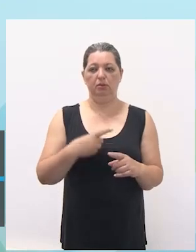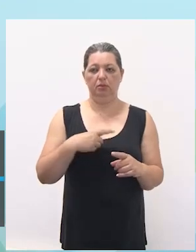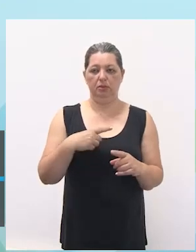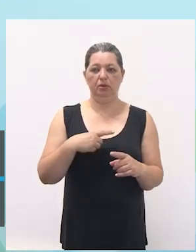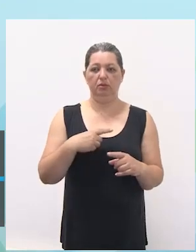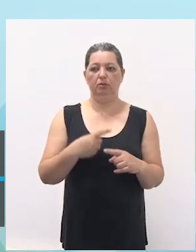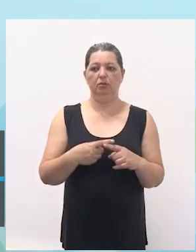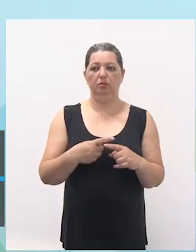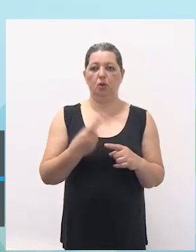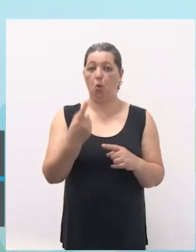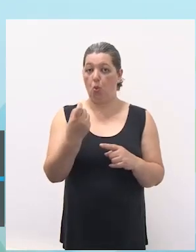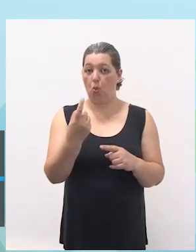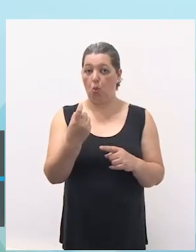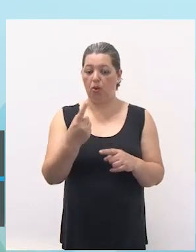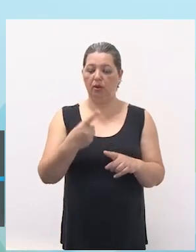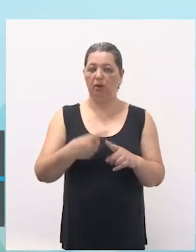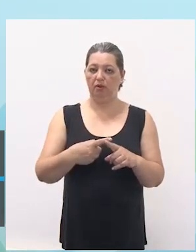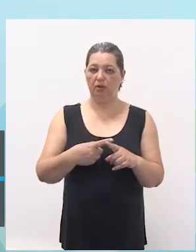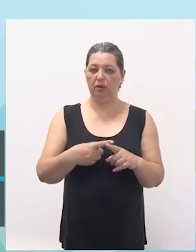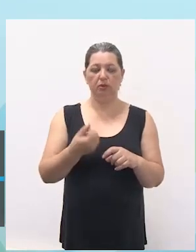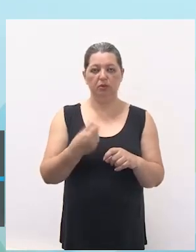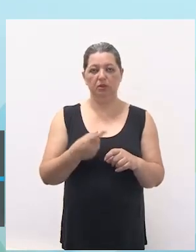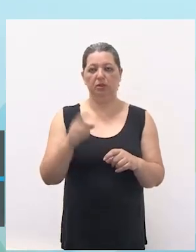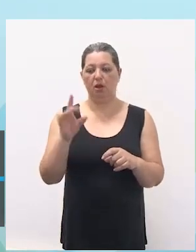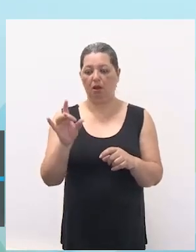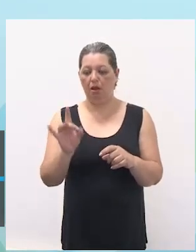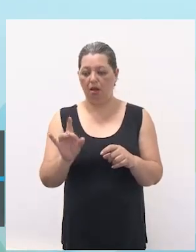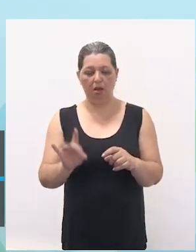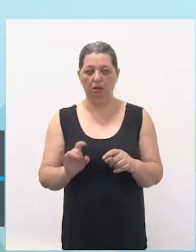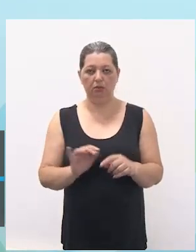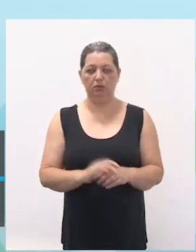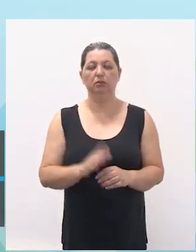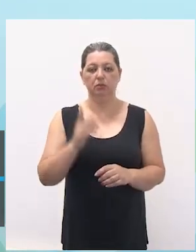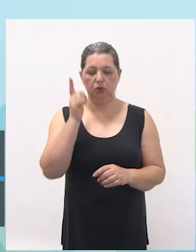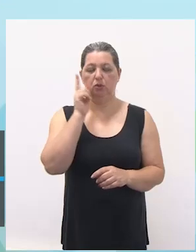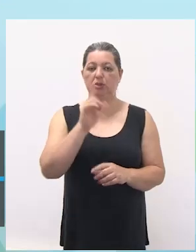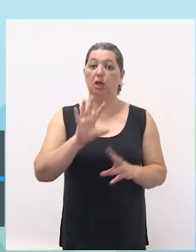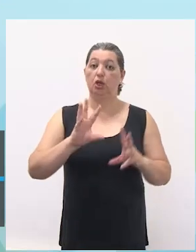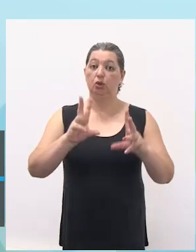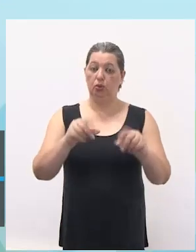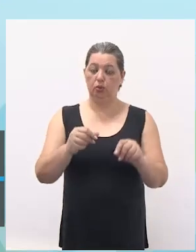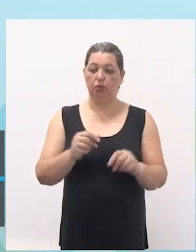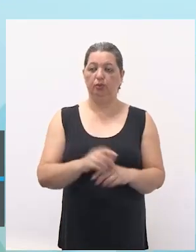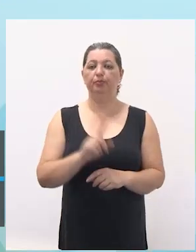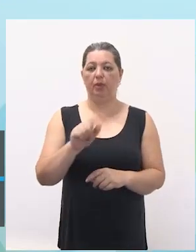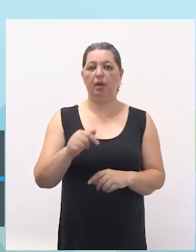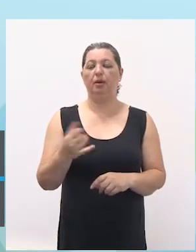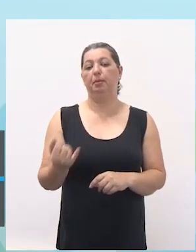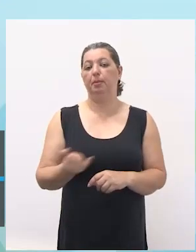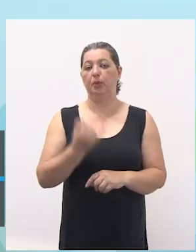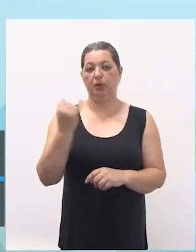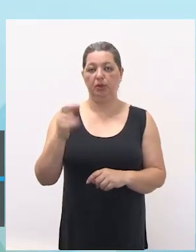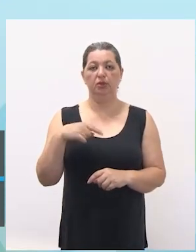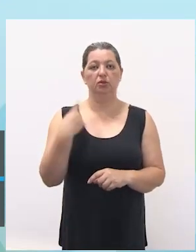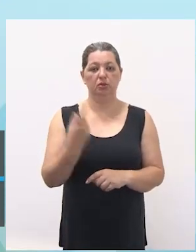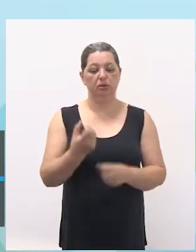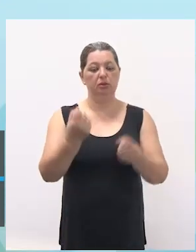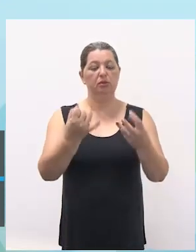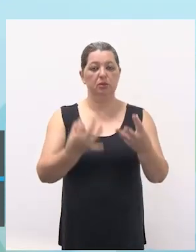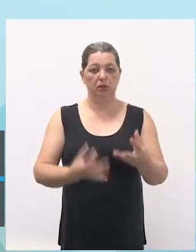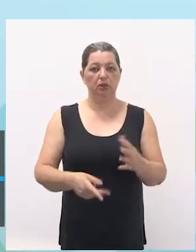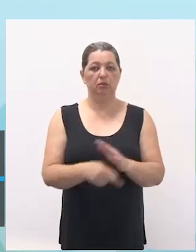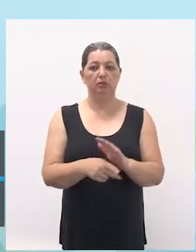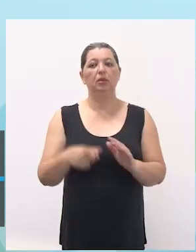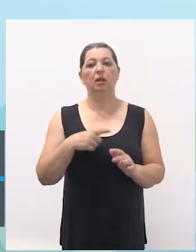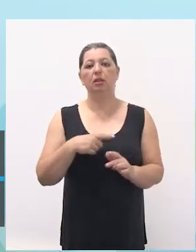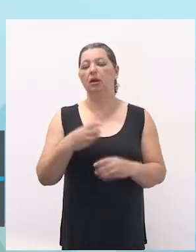alunos de uma única vez. Não tem que fazer um por um, tá? Então, isso é importante a gente frisar aqui, que a gente tem